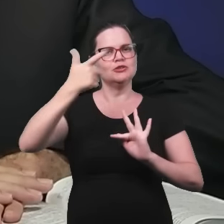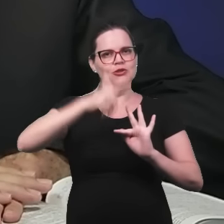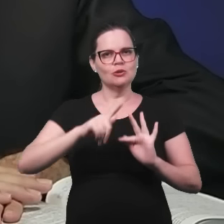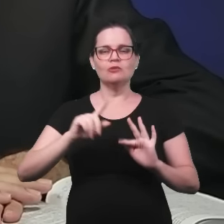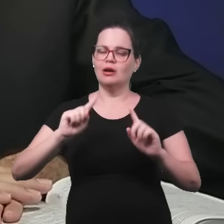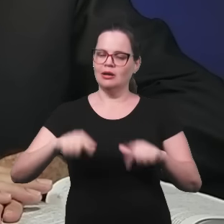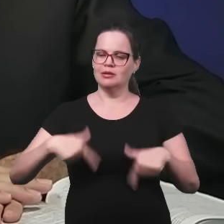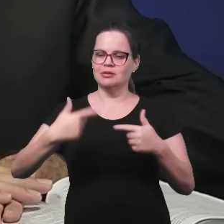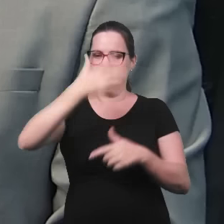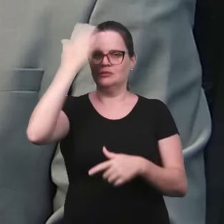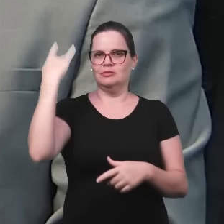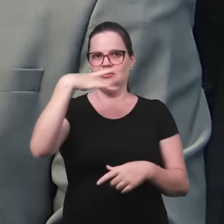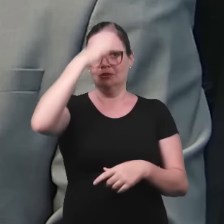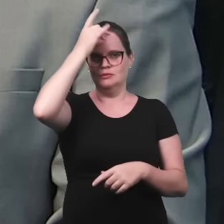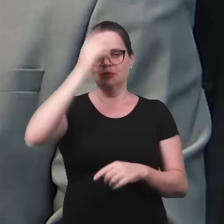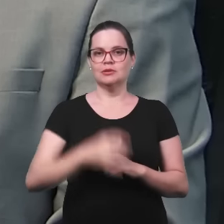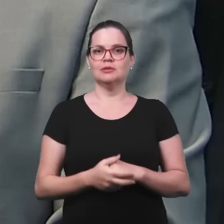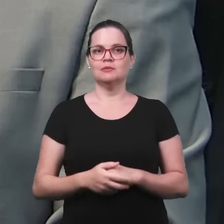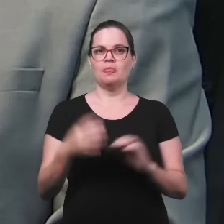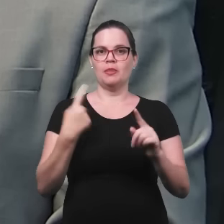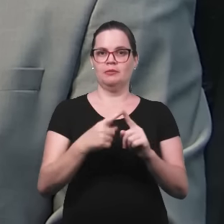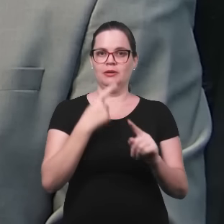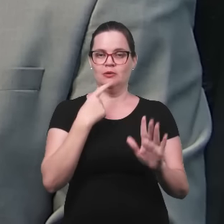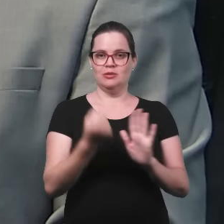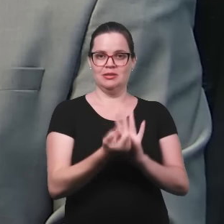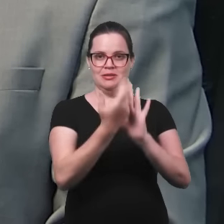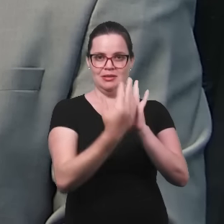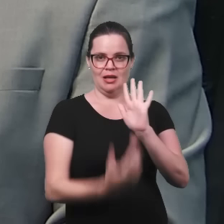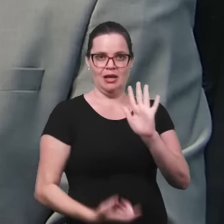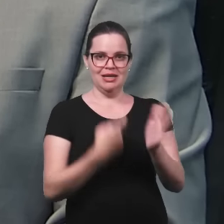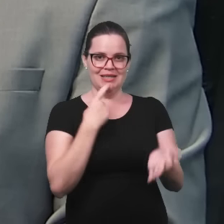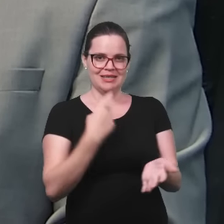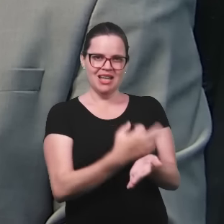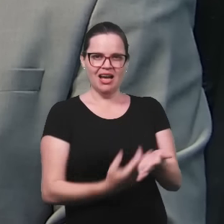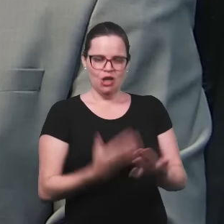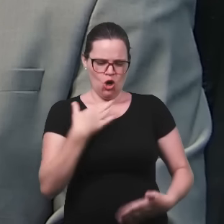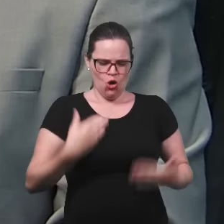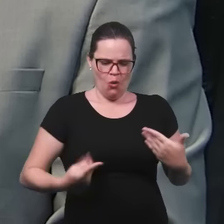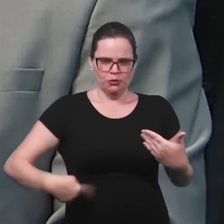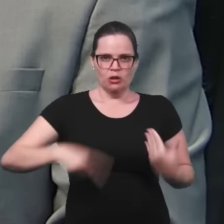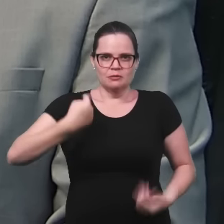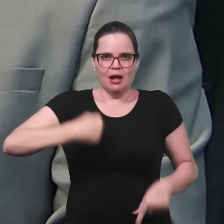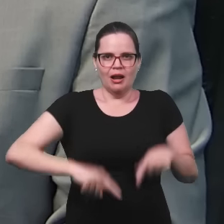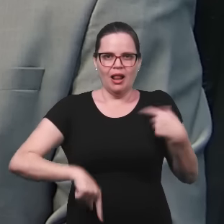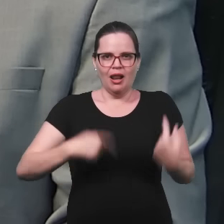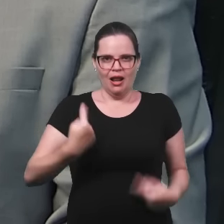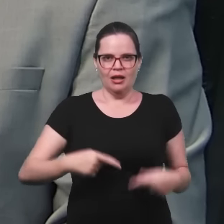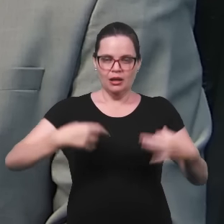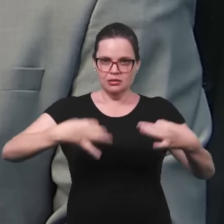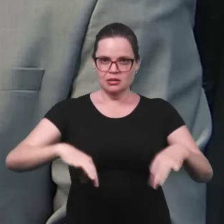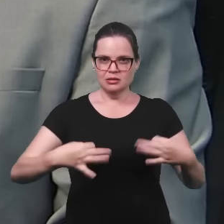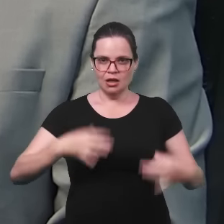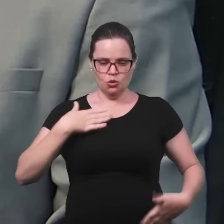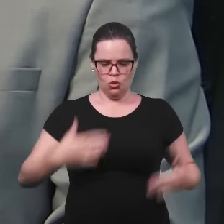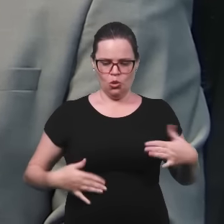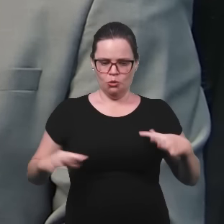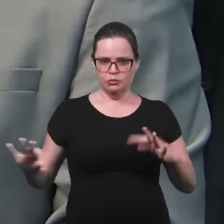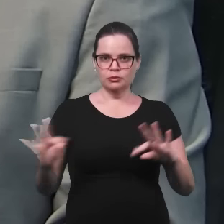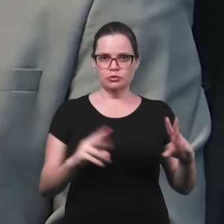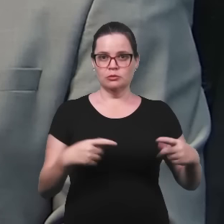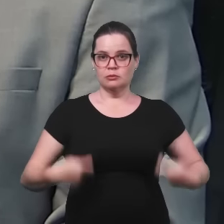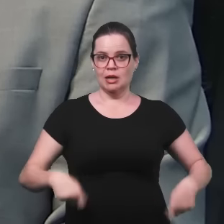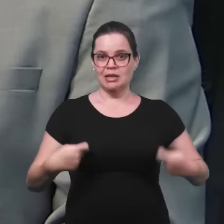Santo é maravilhosa. O sangue é a vida do corpo, é o sangue que nutre todos os membros do corpo, né?